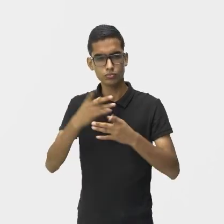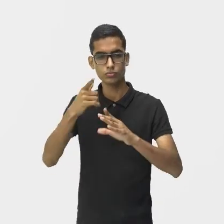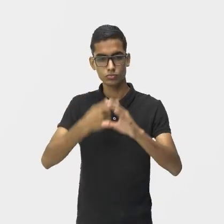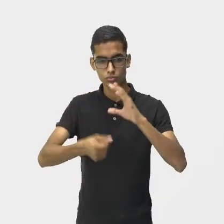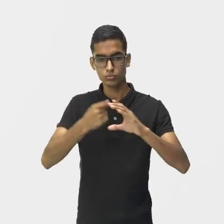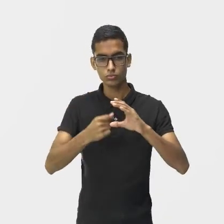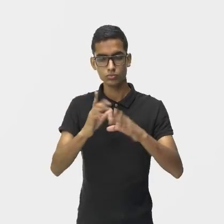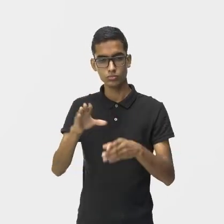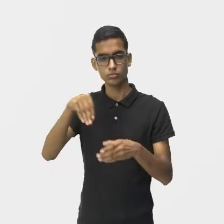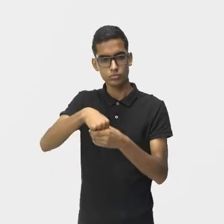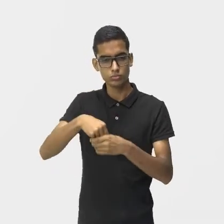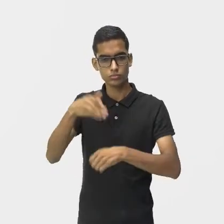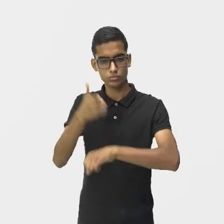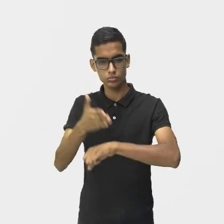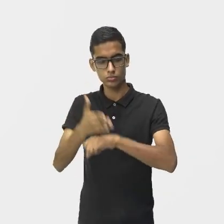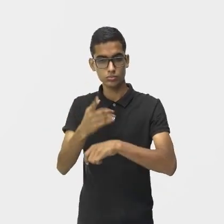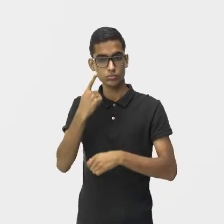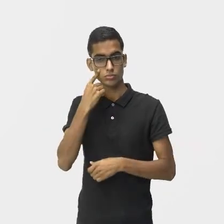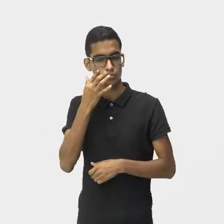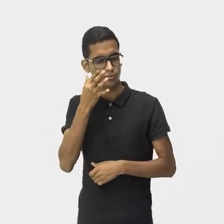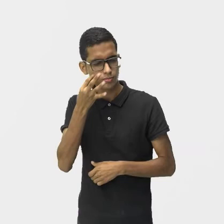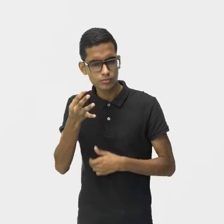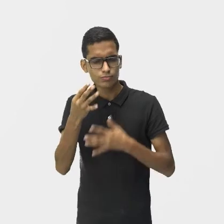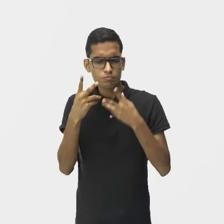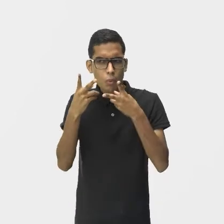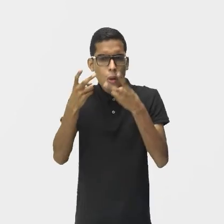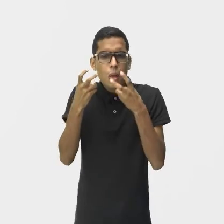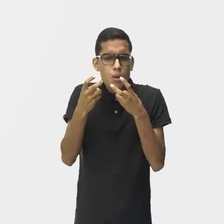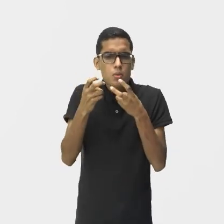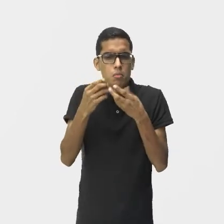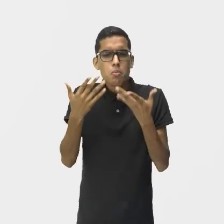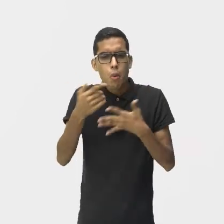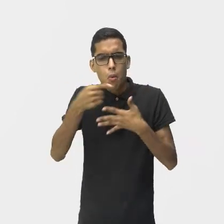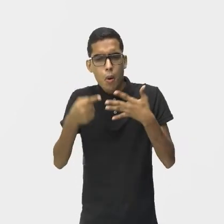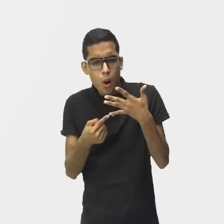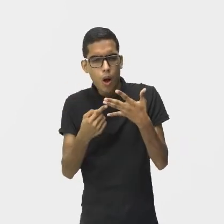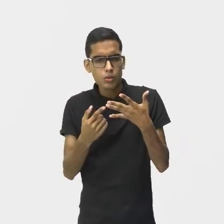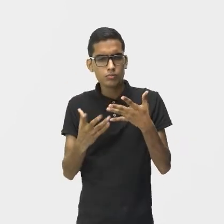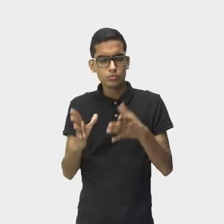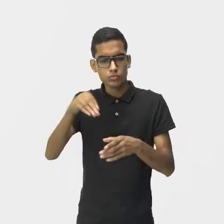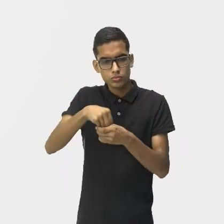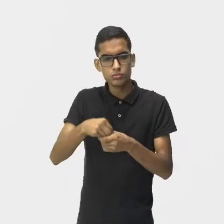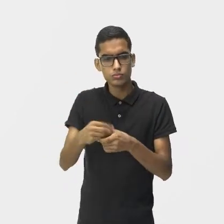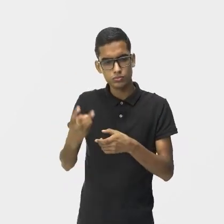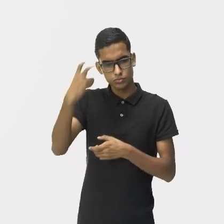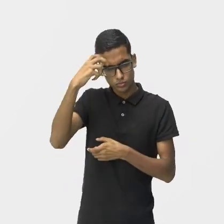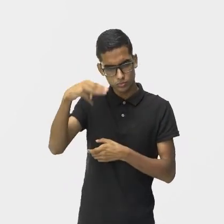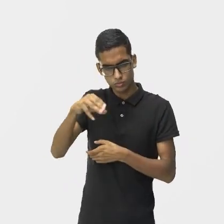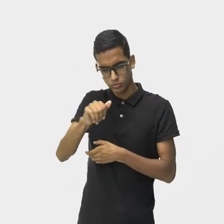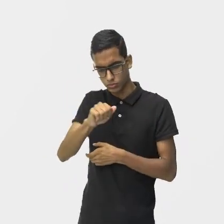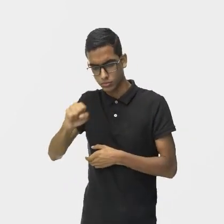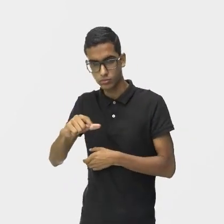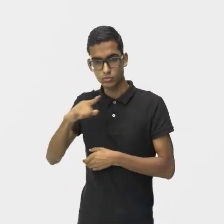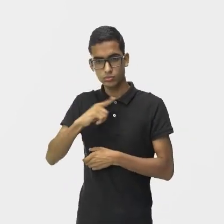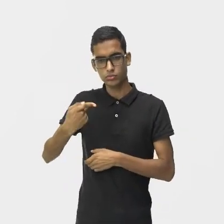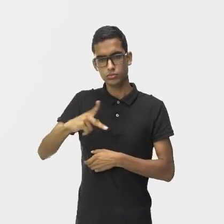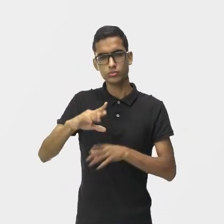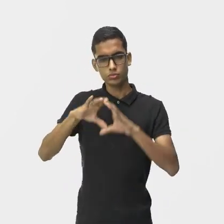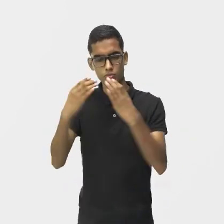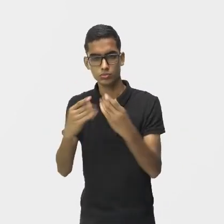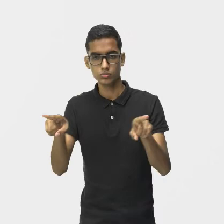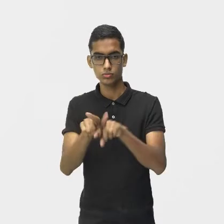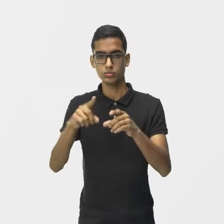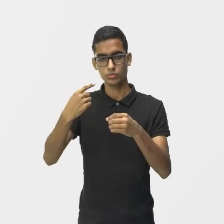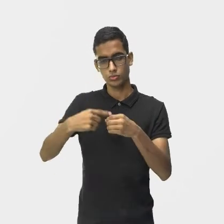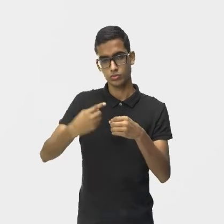modernidade. Identifique elementos da cultura de massa presentes em sua comunidade ou no seu